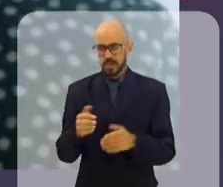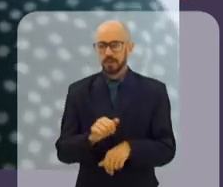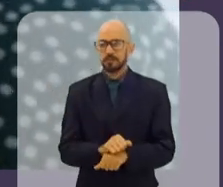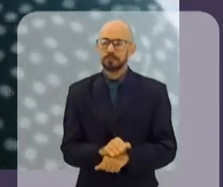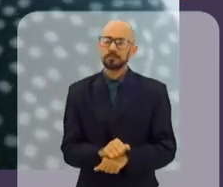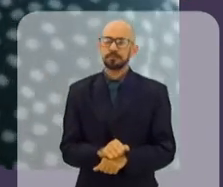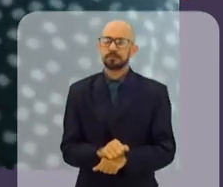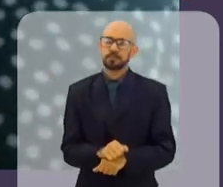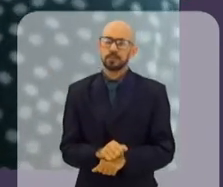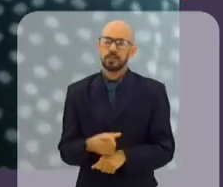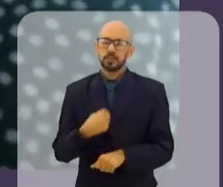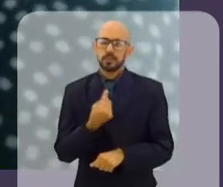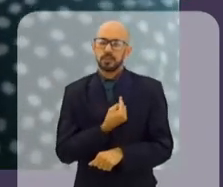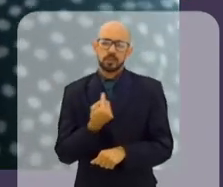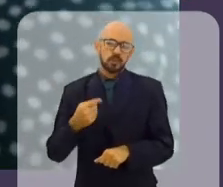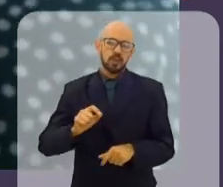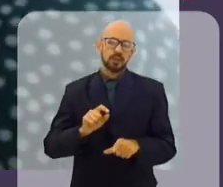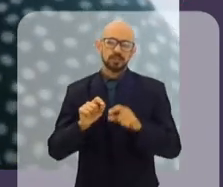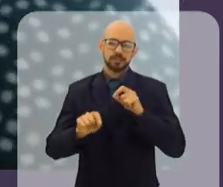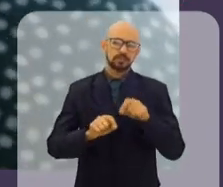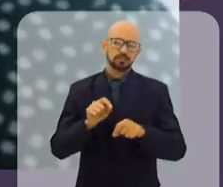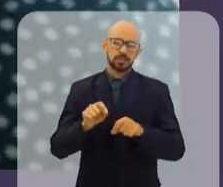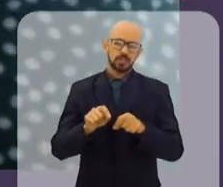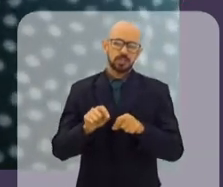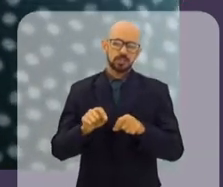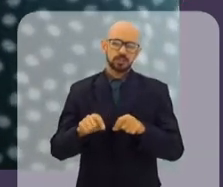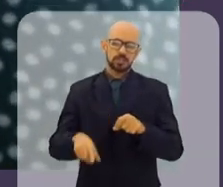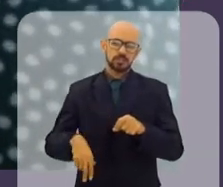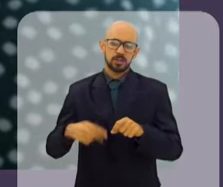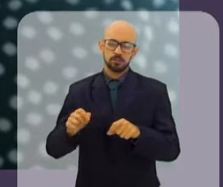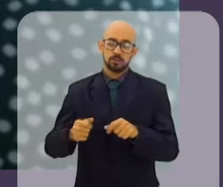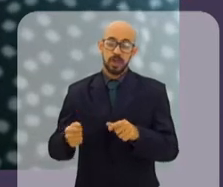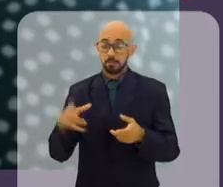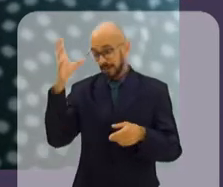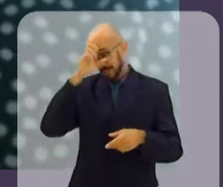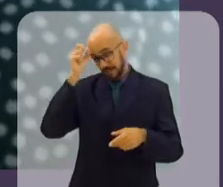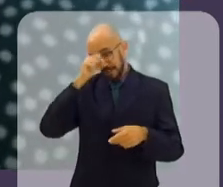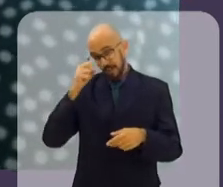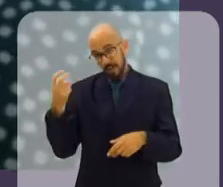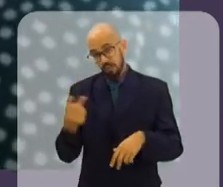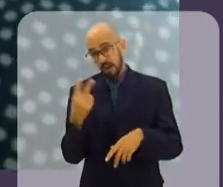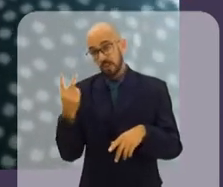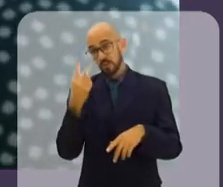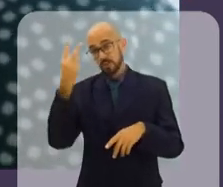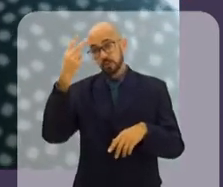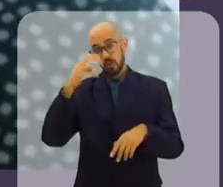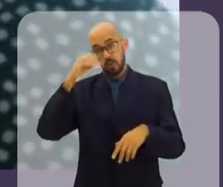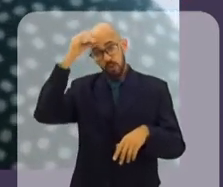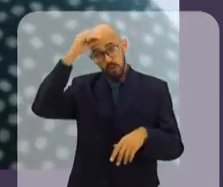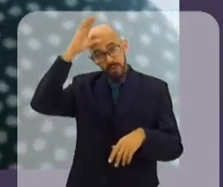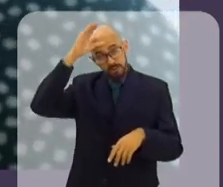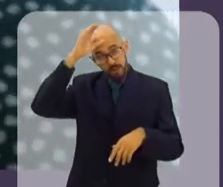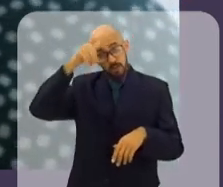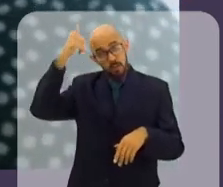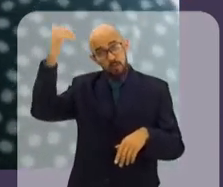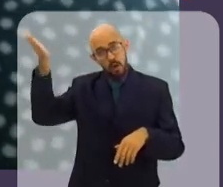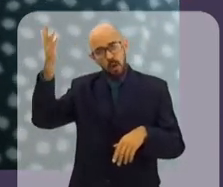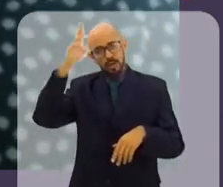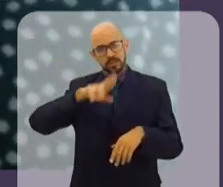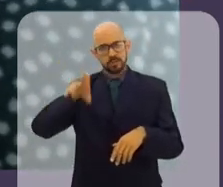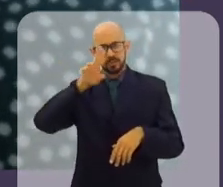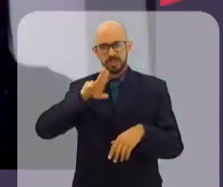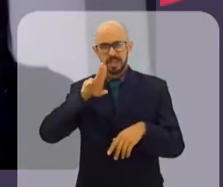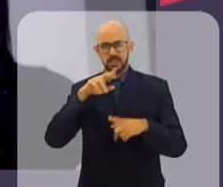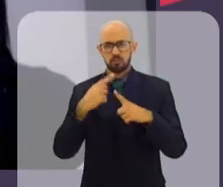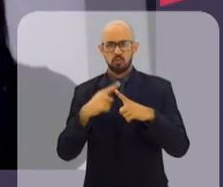começou o projeto. Então, a gente está bem, bem engatinhando. E para a gente aprender a valorizar os saberes fora da academia.